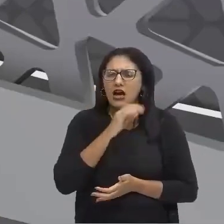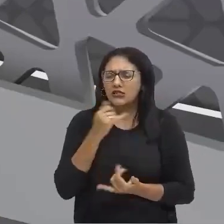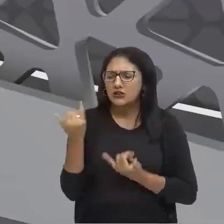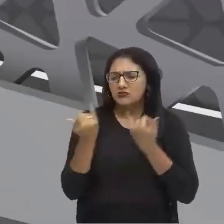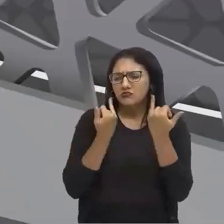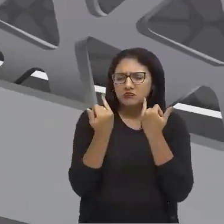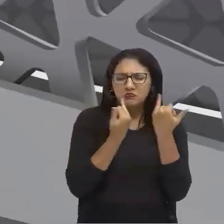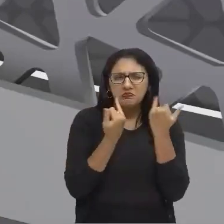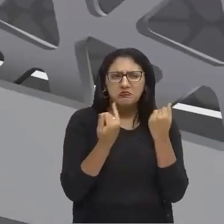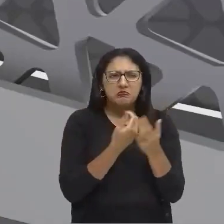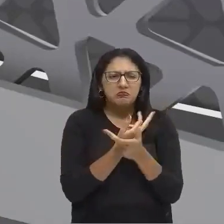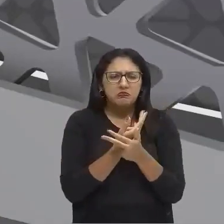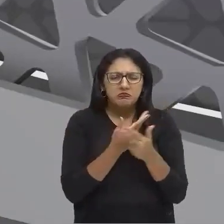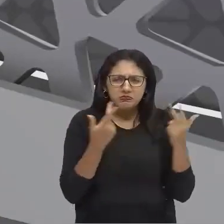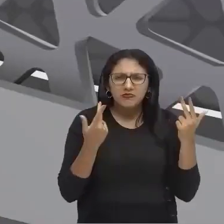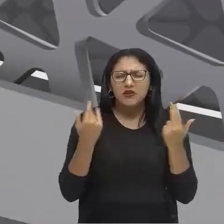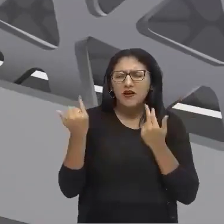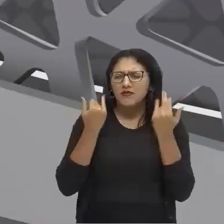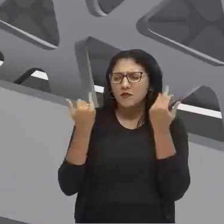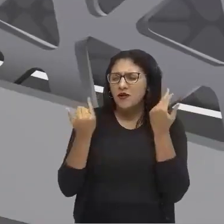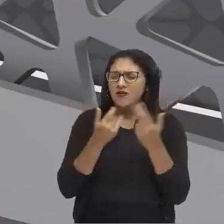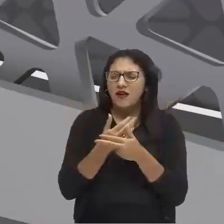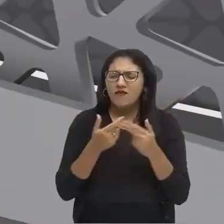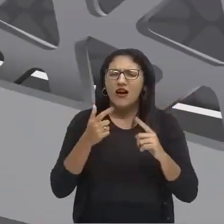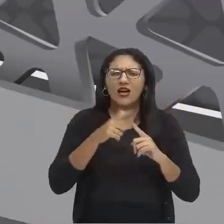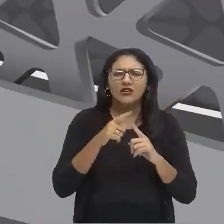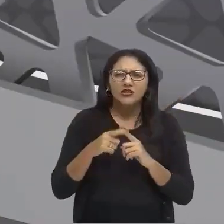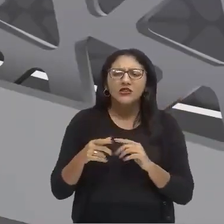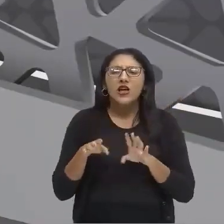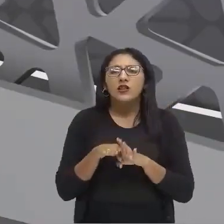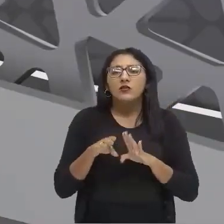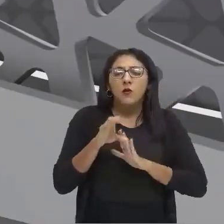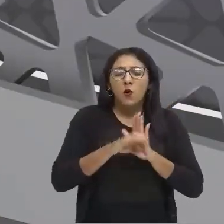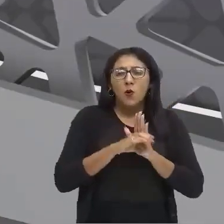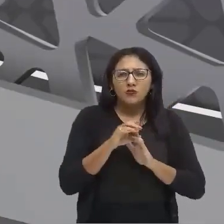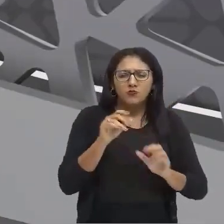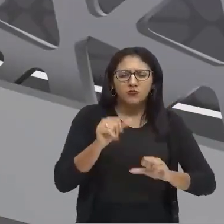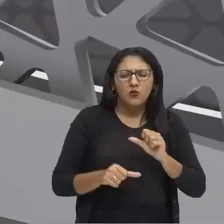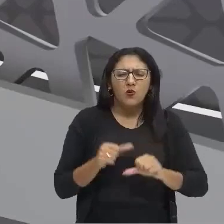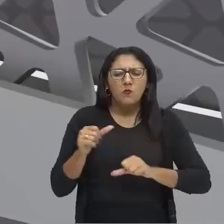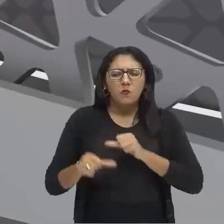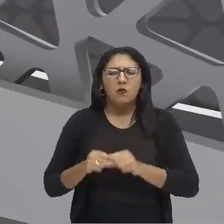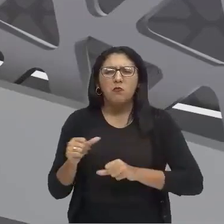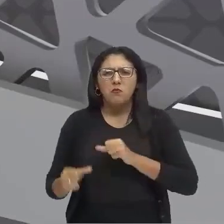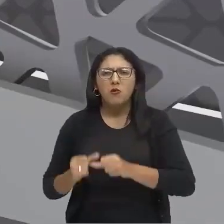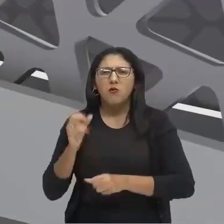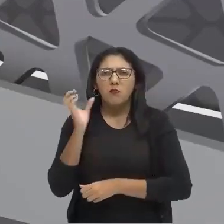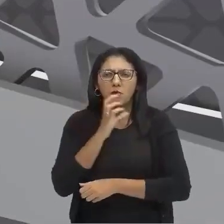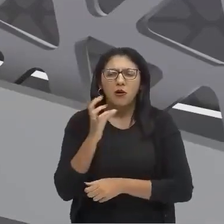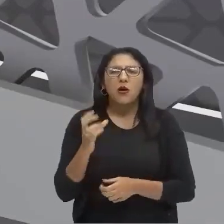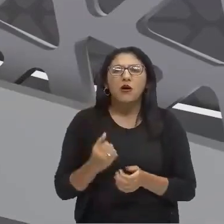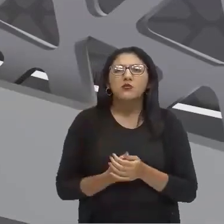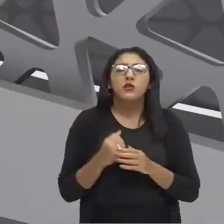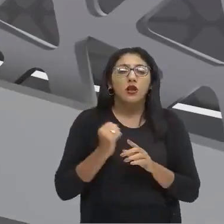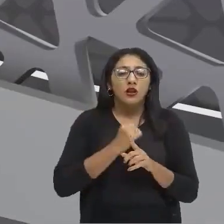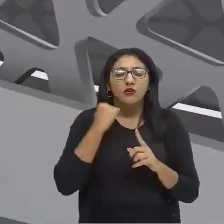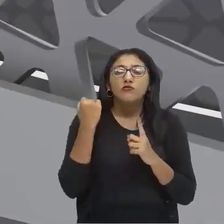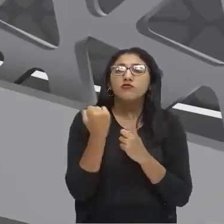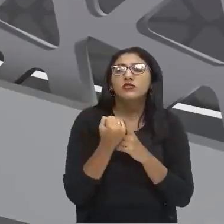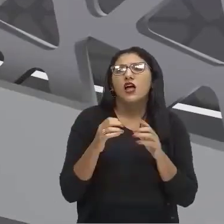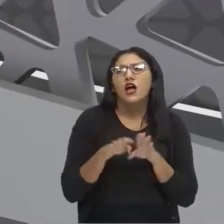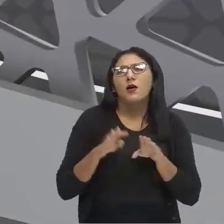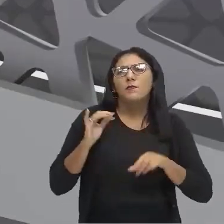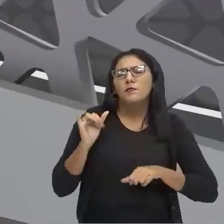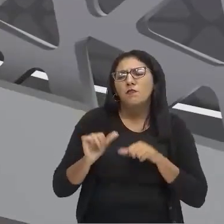muito grande que as informações chegam, os conceitos mudam rapidamente, a sociedade muda